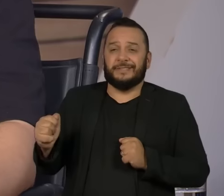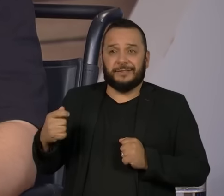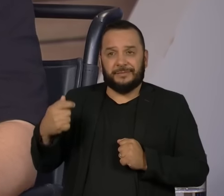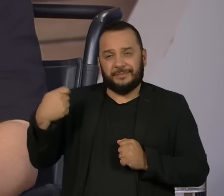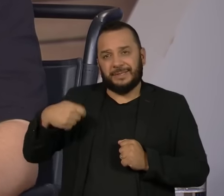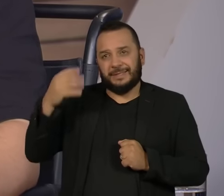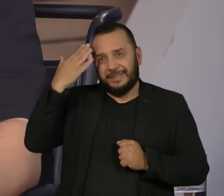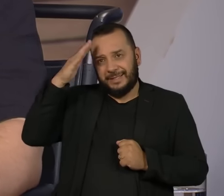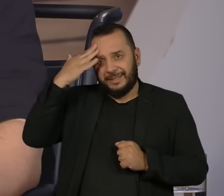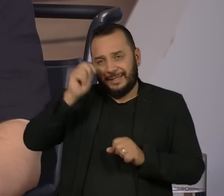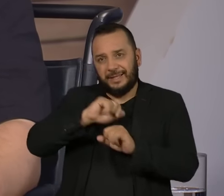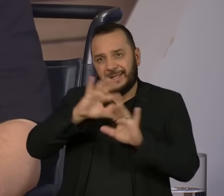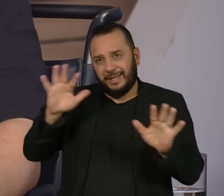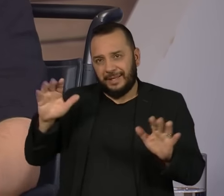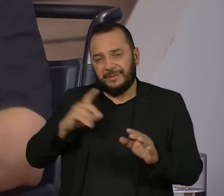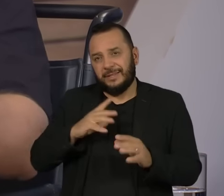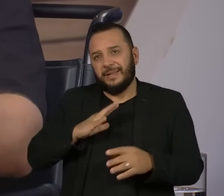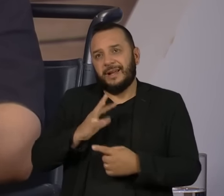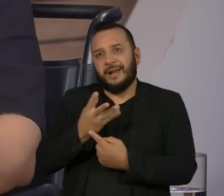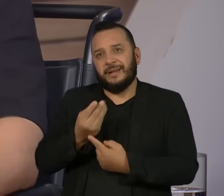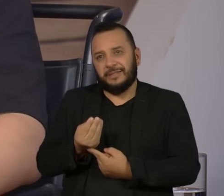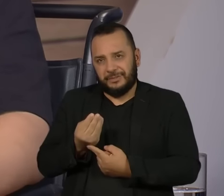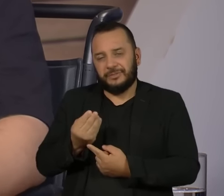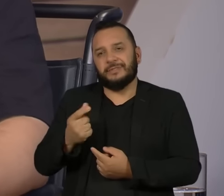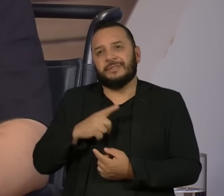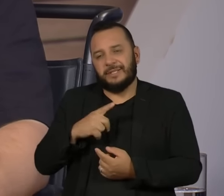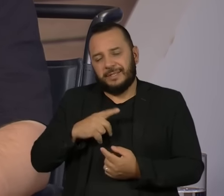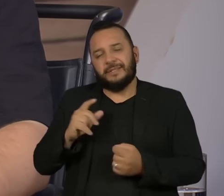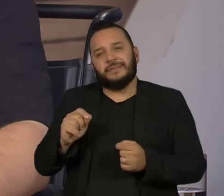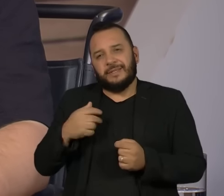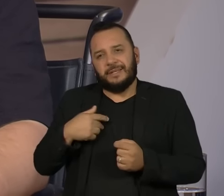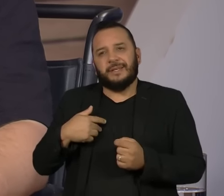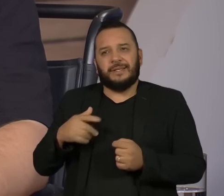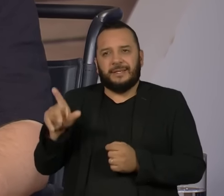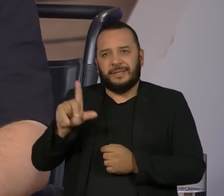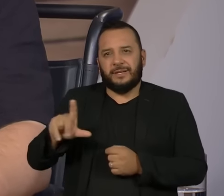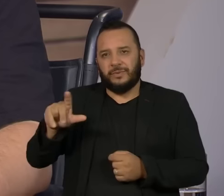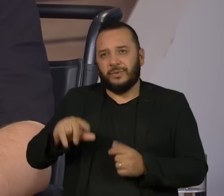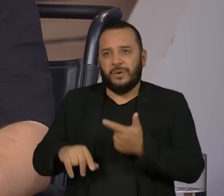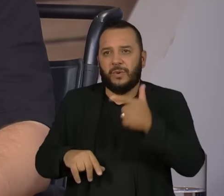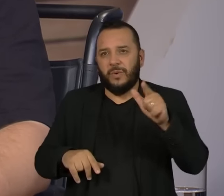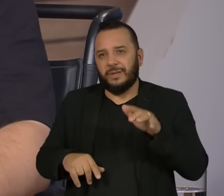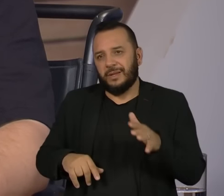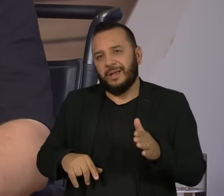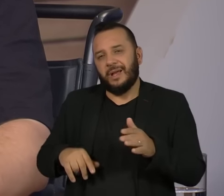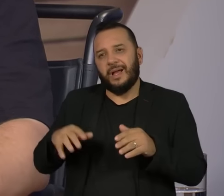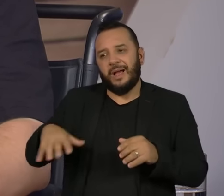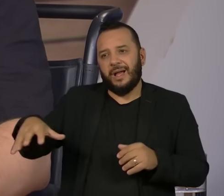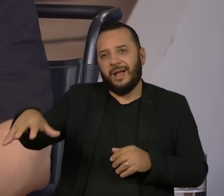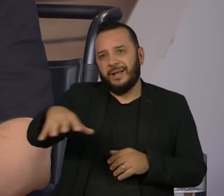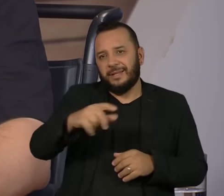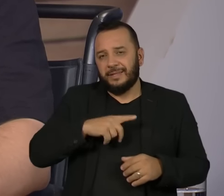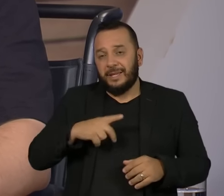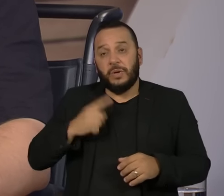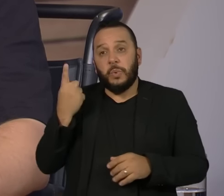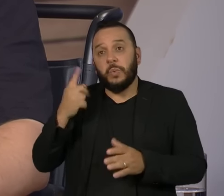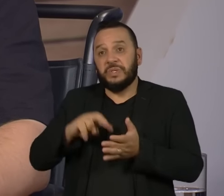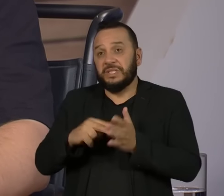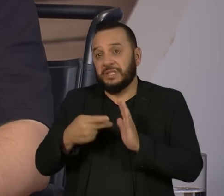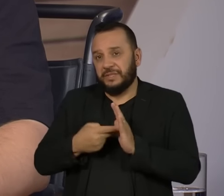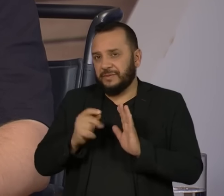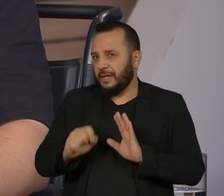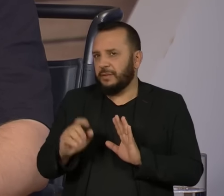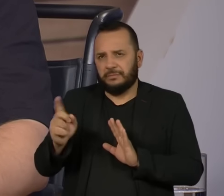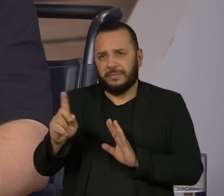claro, uma obra artística, a literatura e também as outras artes, ela não tem um sentido prévio, né? Ela tem um